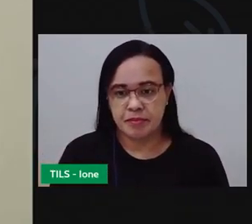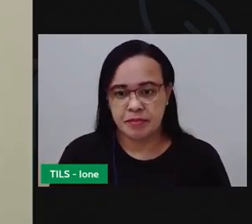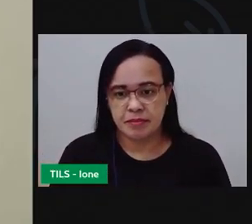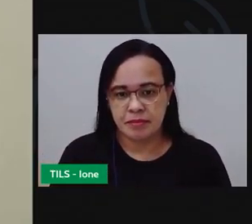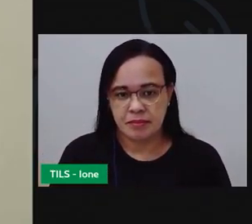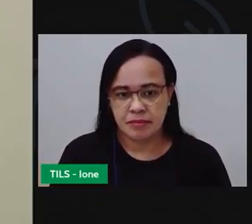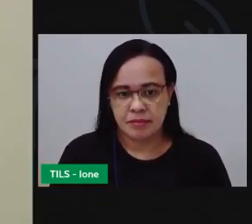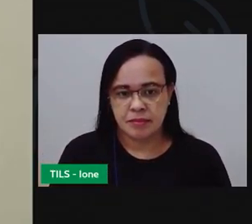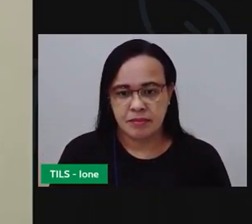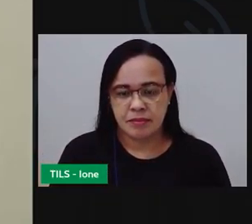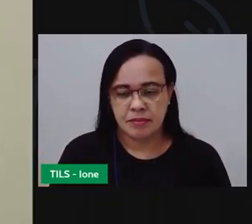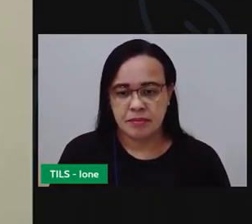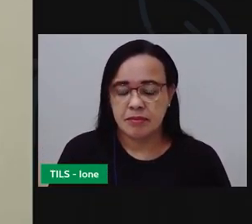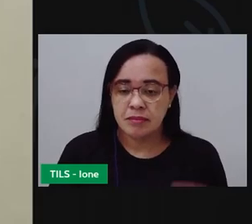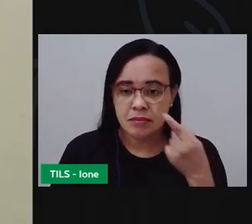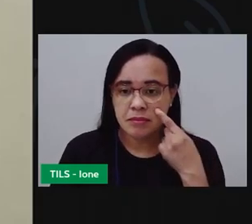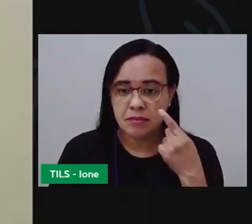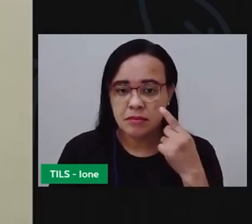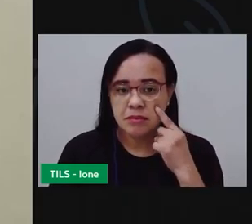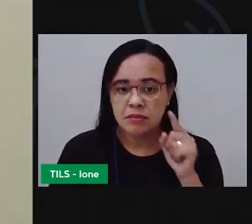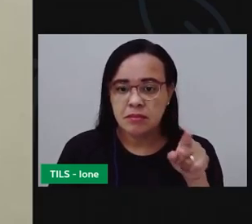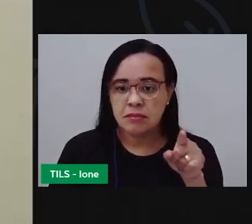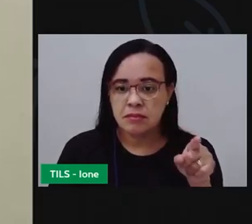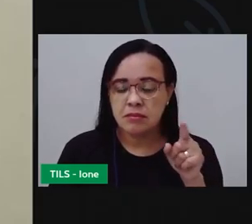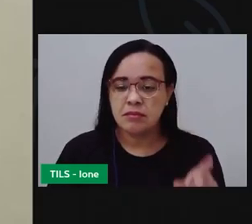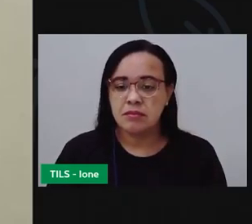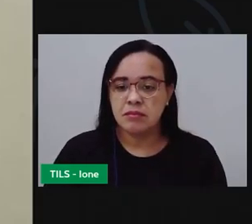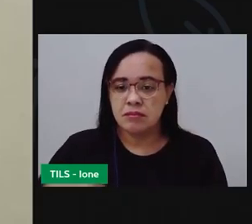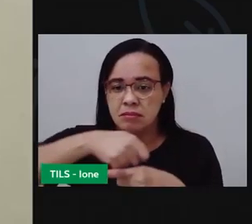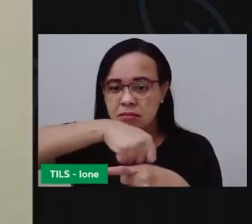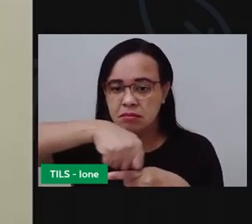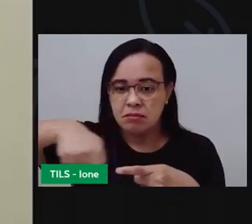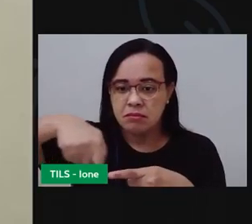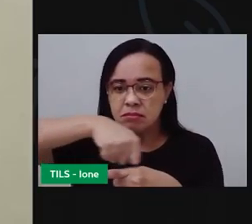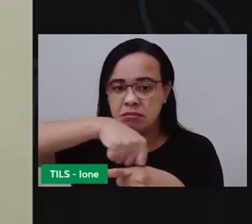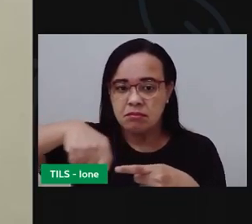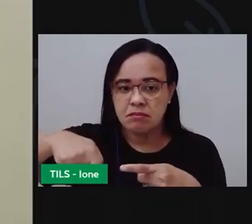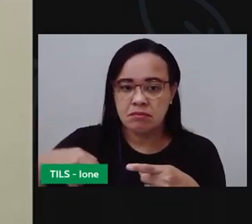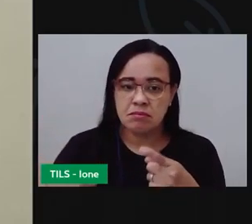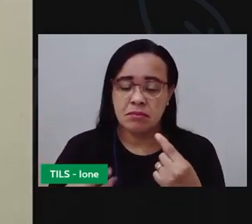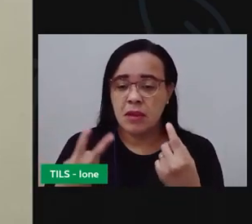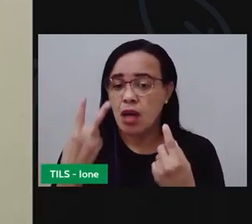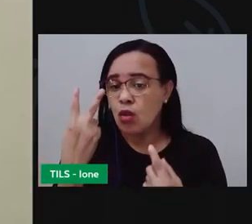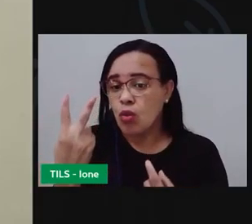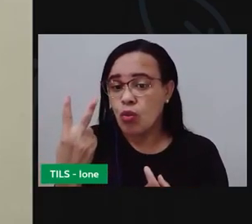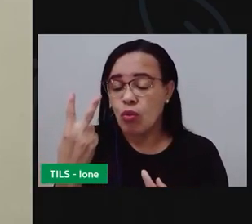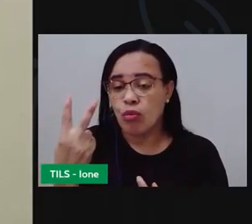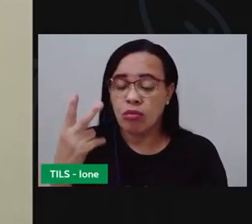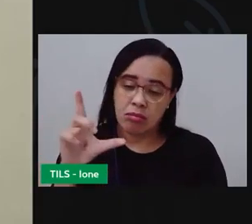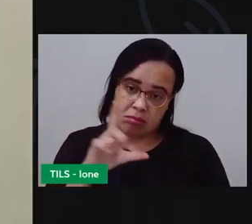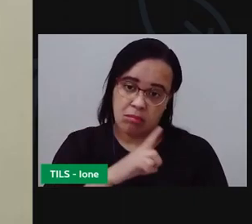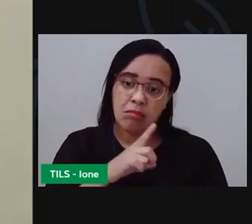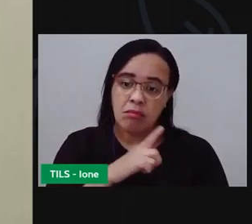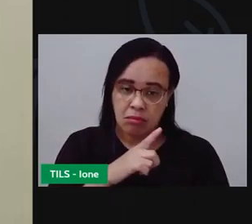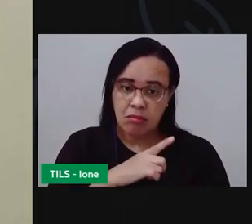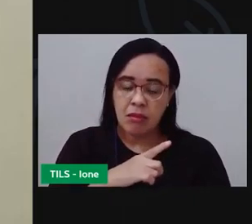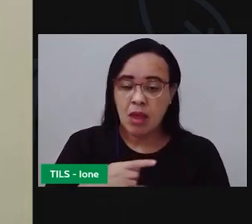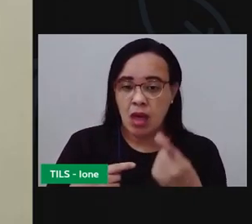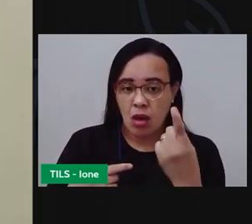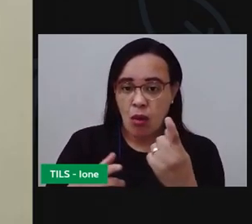Vocês observam também que o creme dental, ele é um produto que tem duas embalagens. Esse aqui que eu